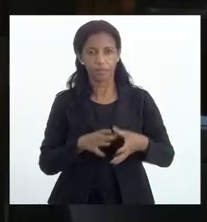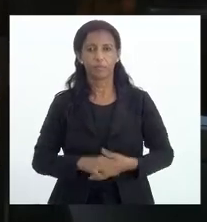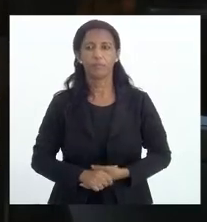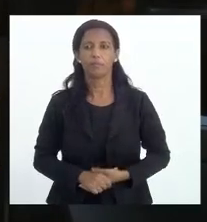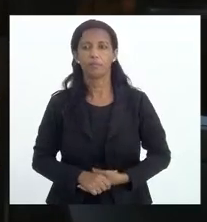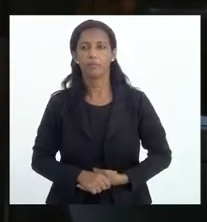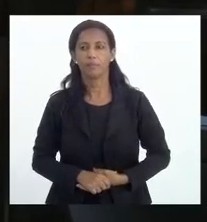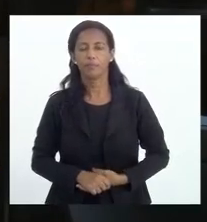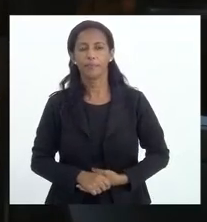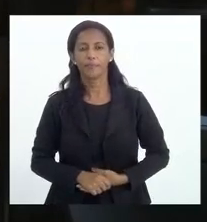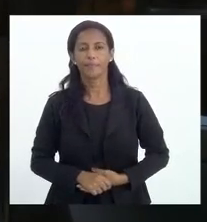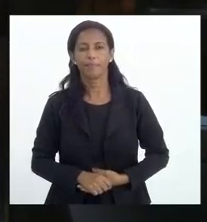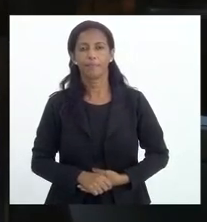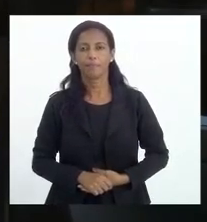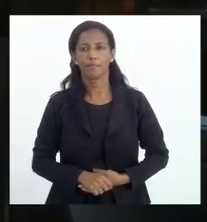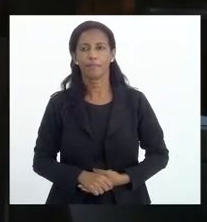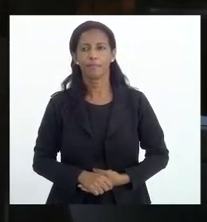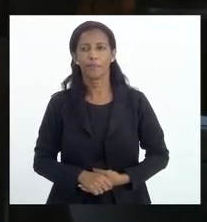Vou avançar.